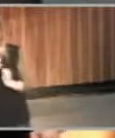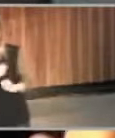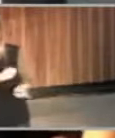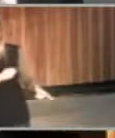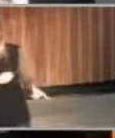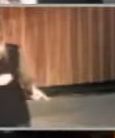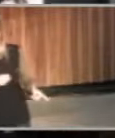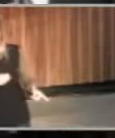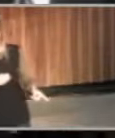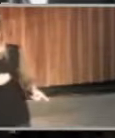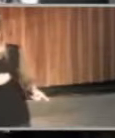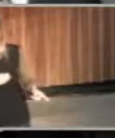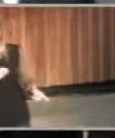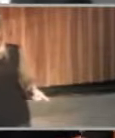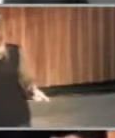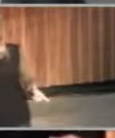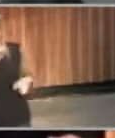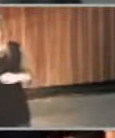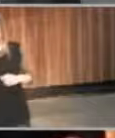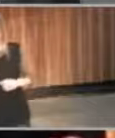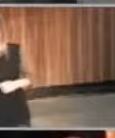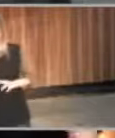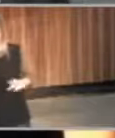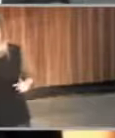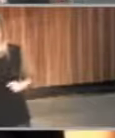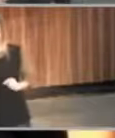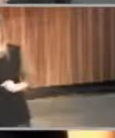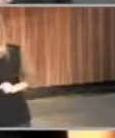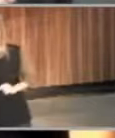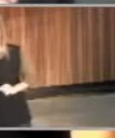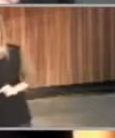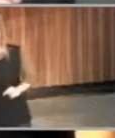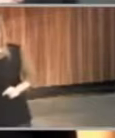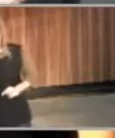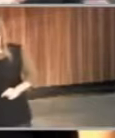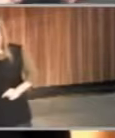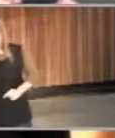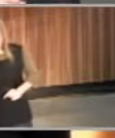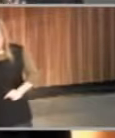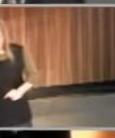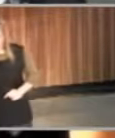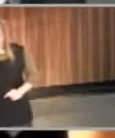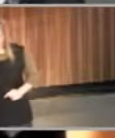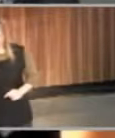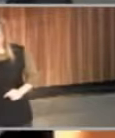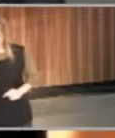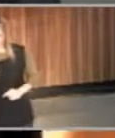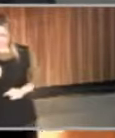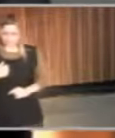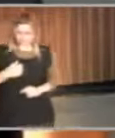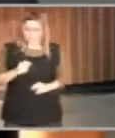achei estranho que começou a acontecer porque todo dia ele descia para a garagem